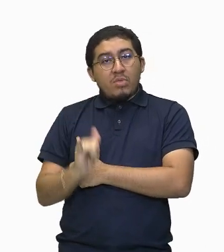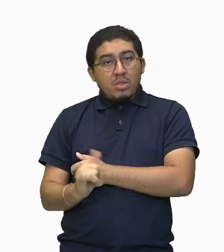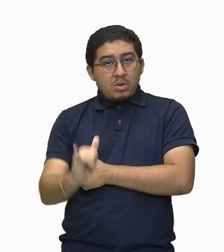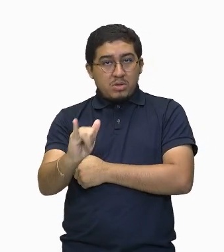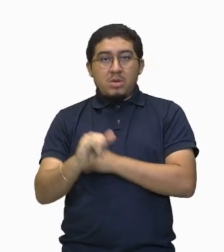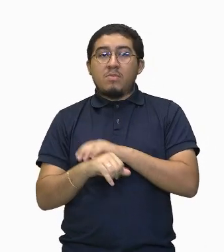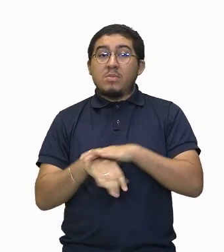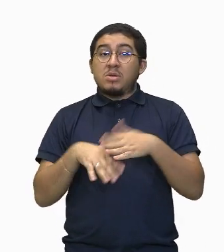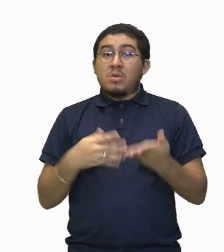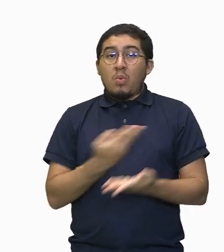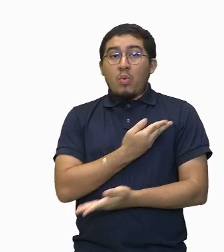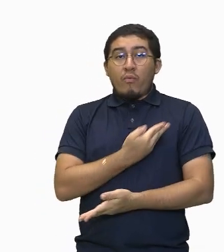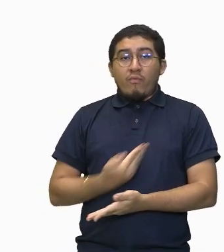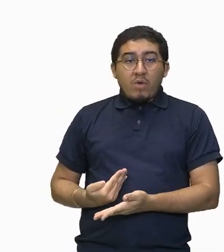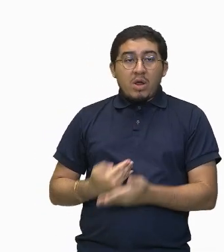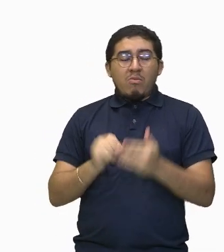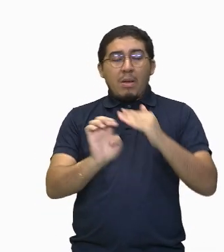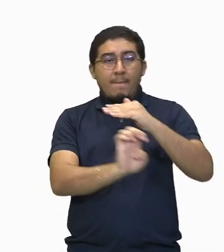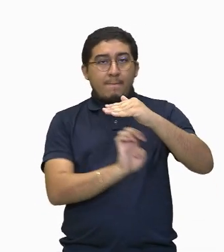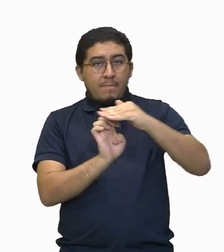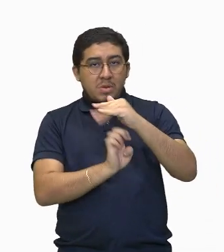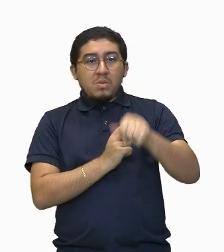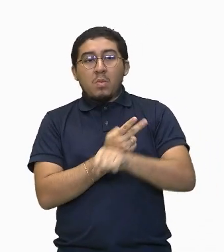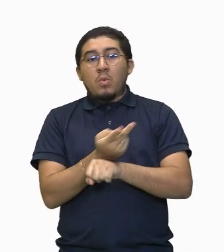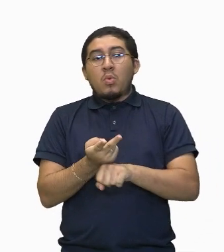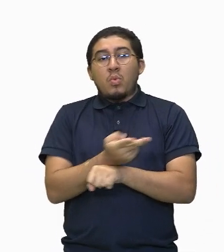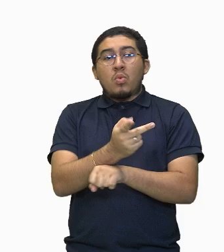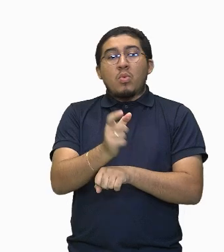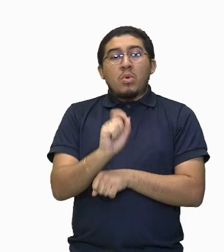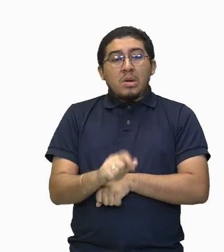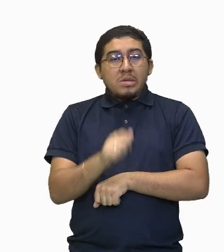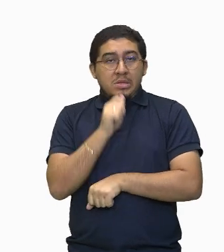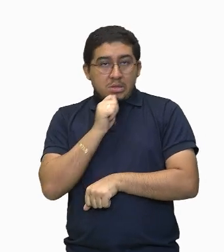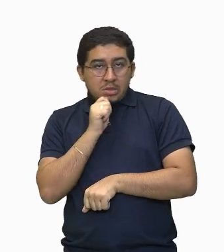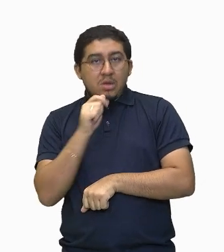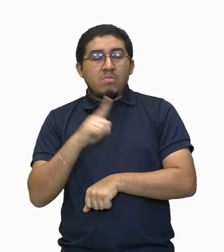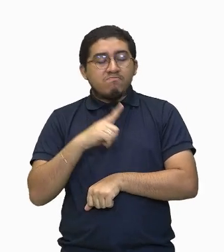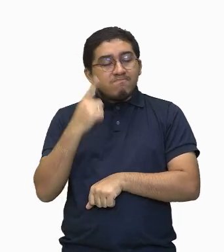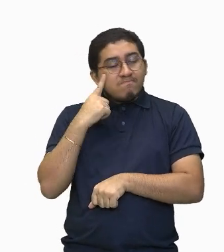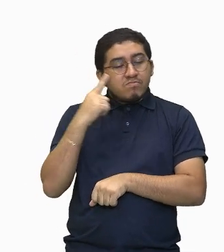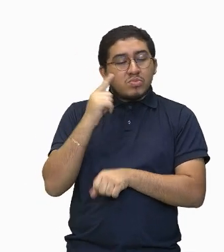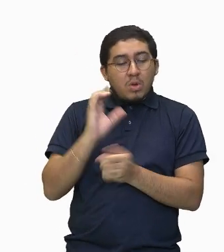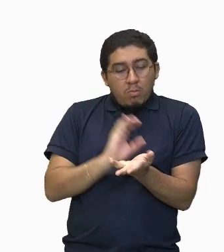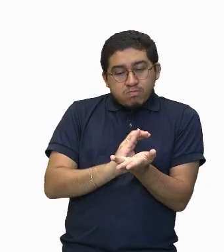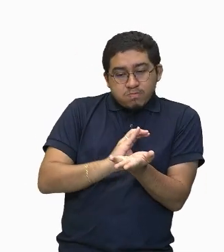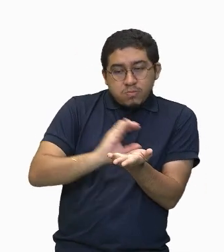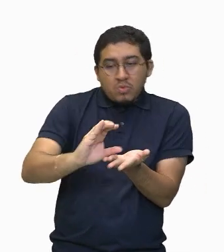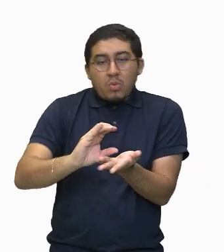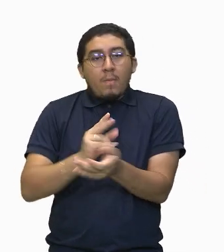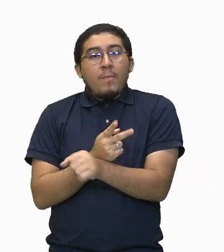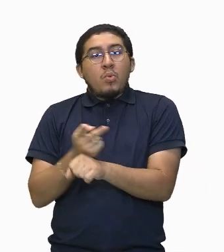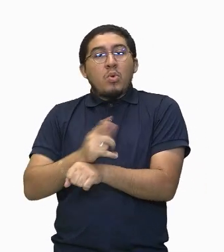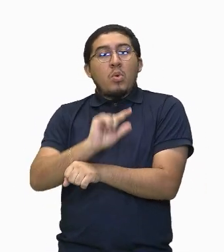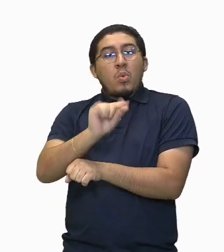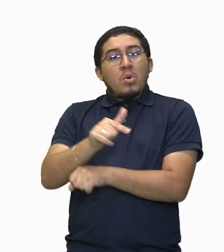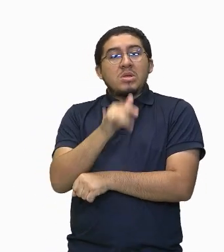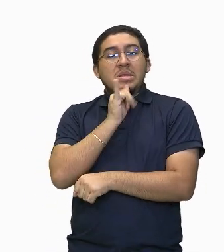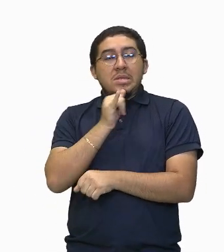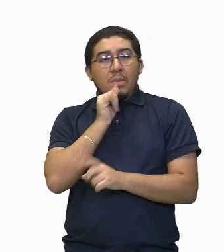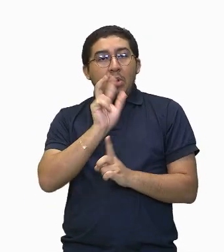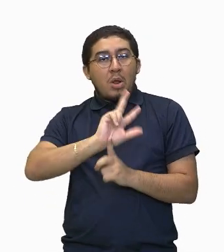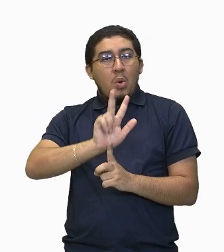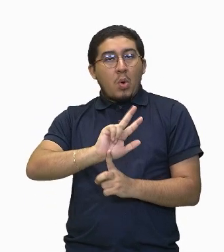grandes corporações, eles vão passar a investir em alternativas como energia